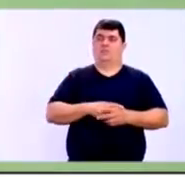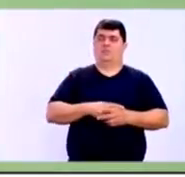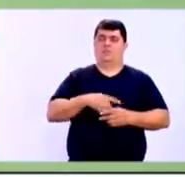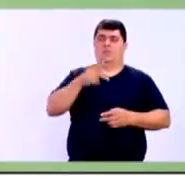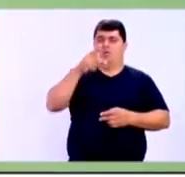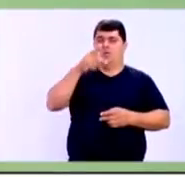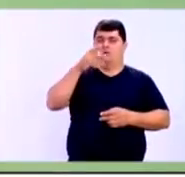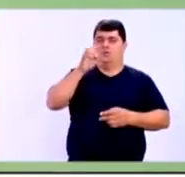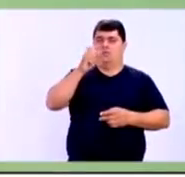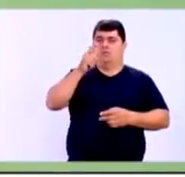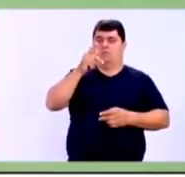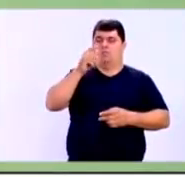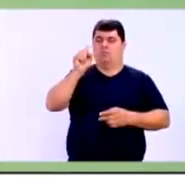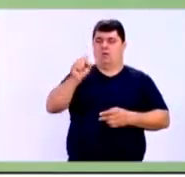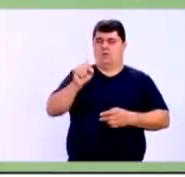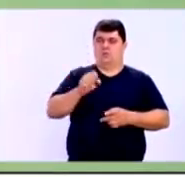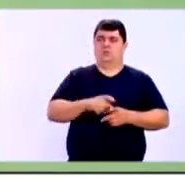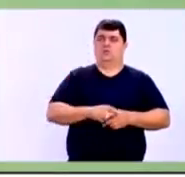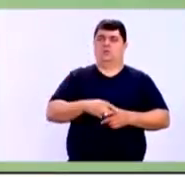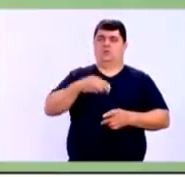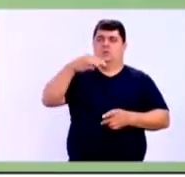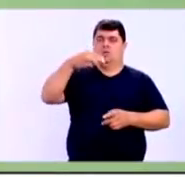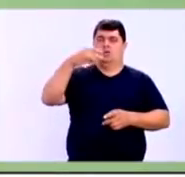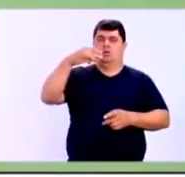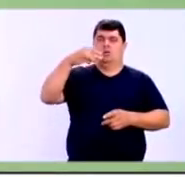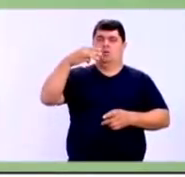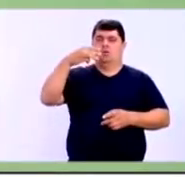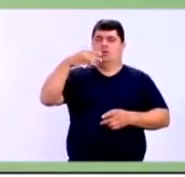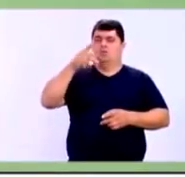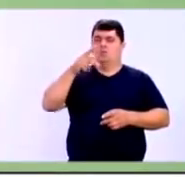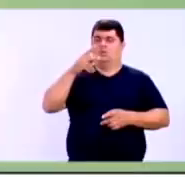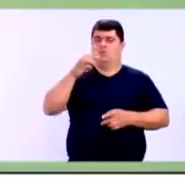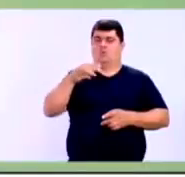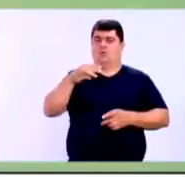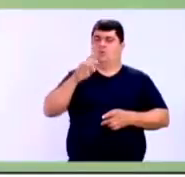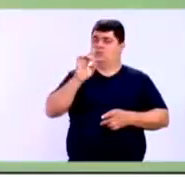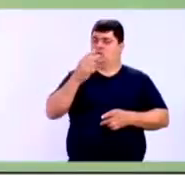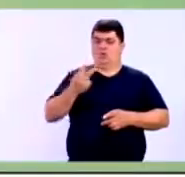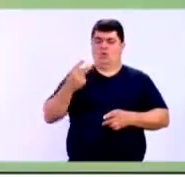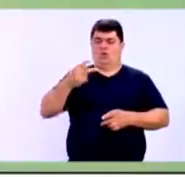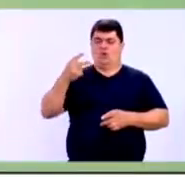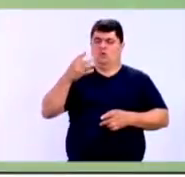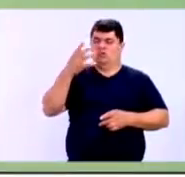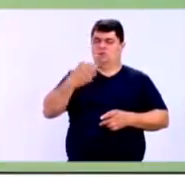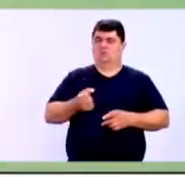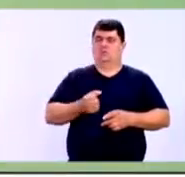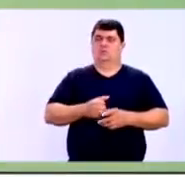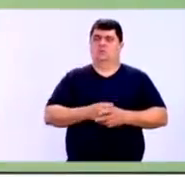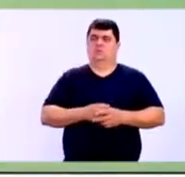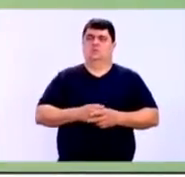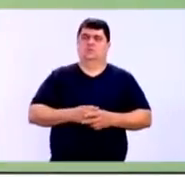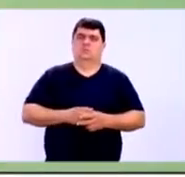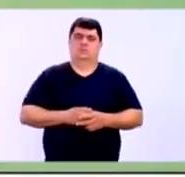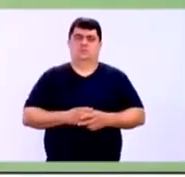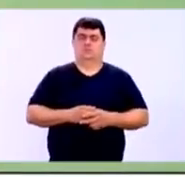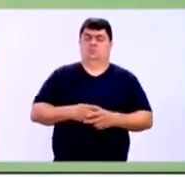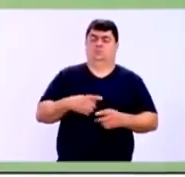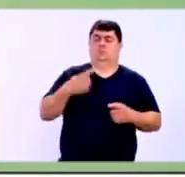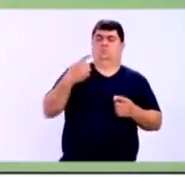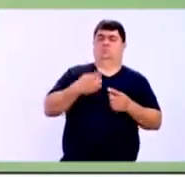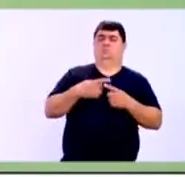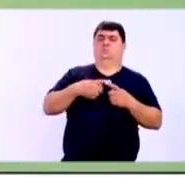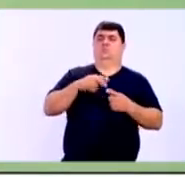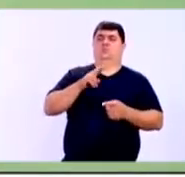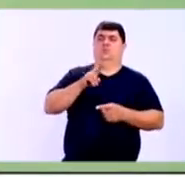PEPS e MPM. Só esses dois métodos. Professor, então o que o EPS e